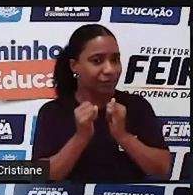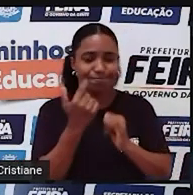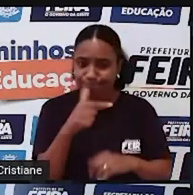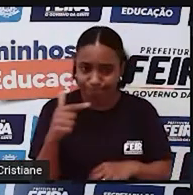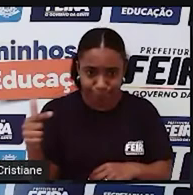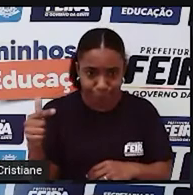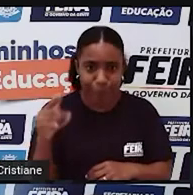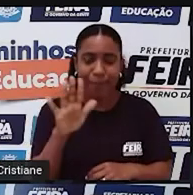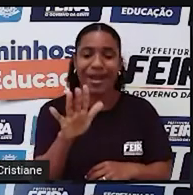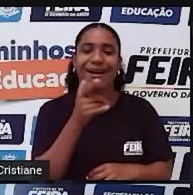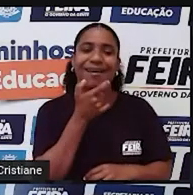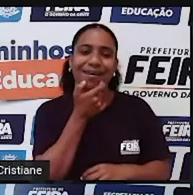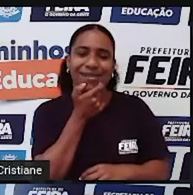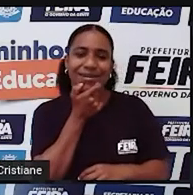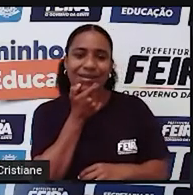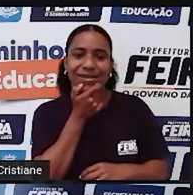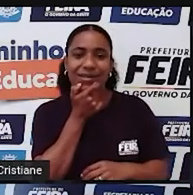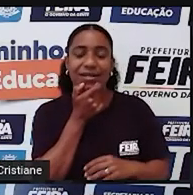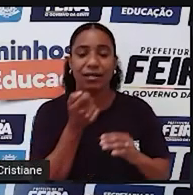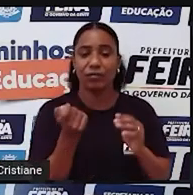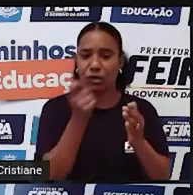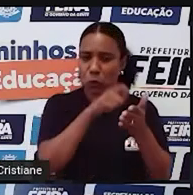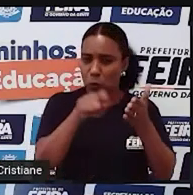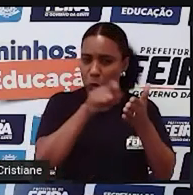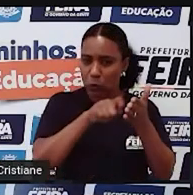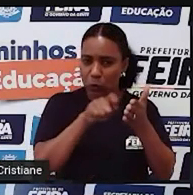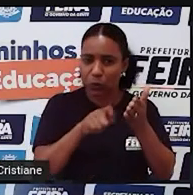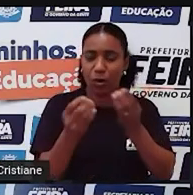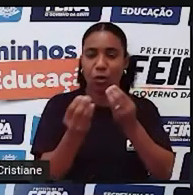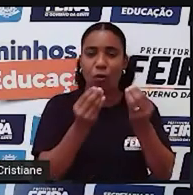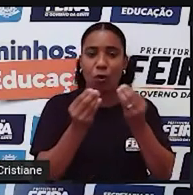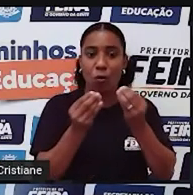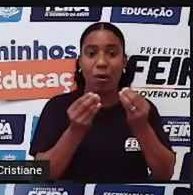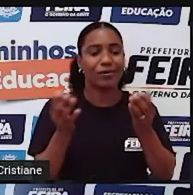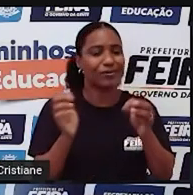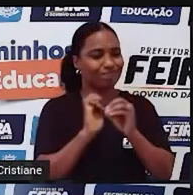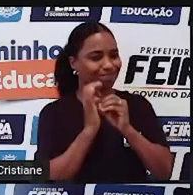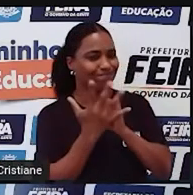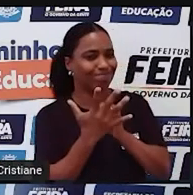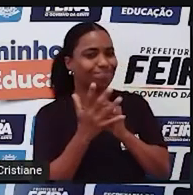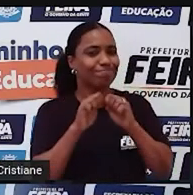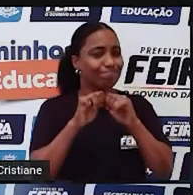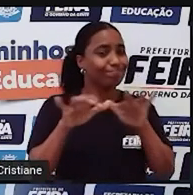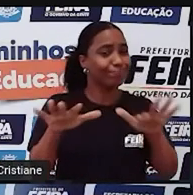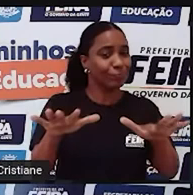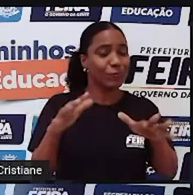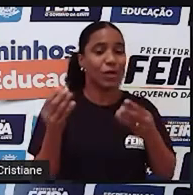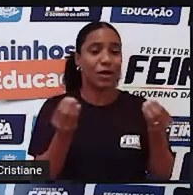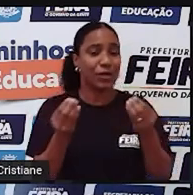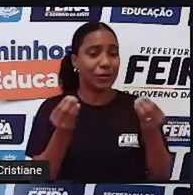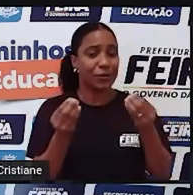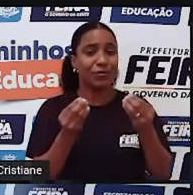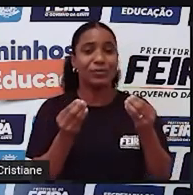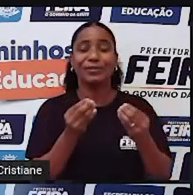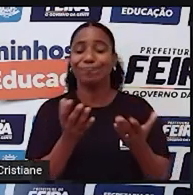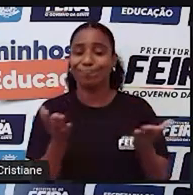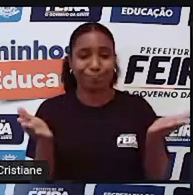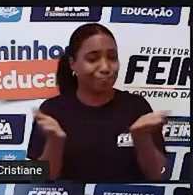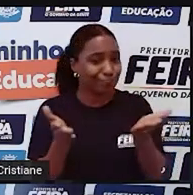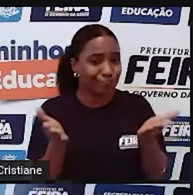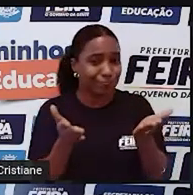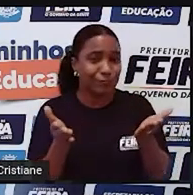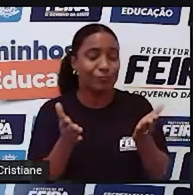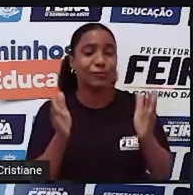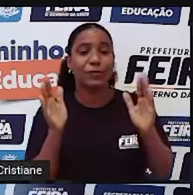cumprimentar. Por exemplo, aí nós temos aqui, em inglês, algumas formas de cumprimento que surgiram agora